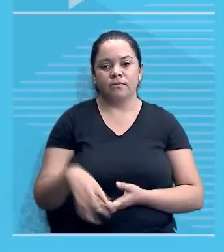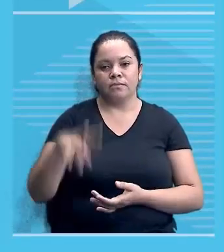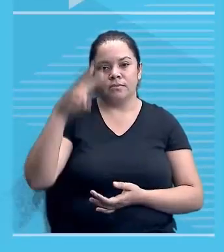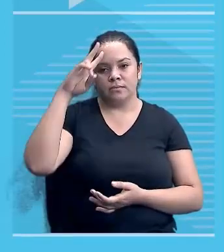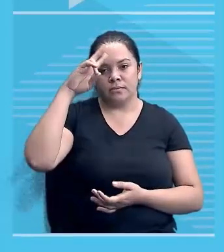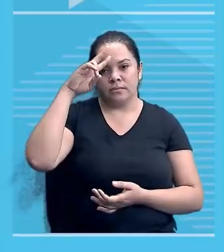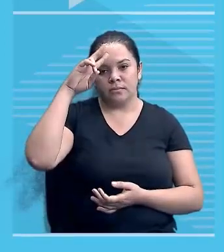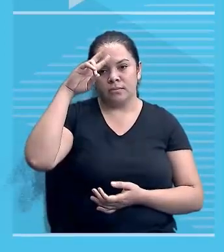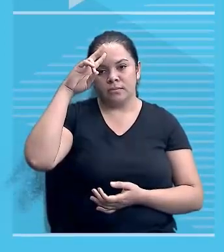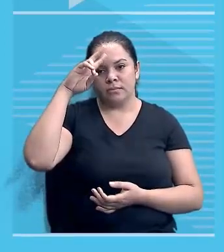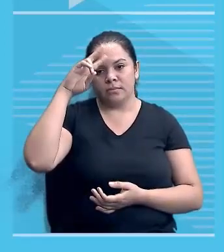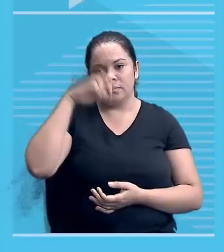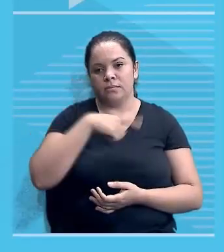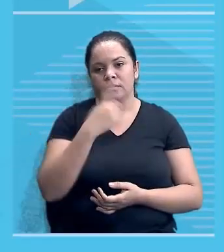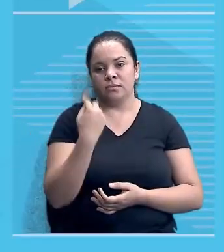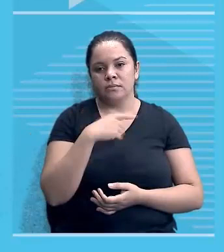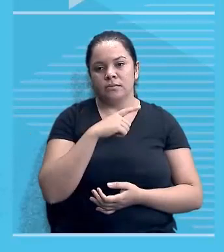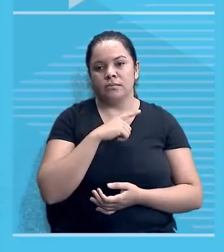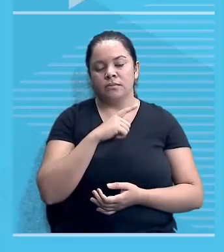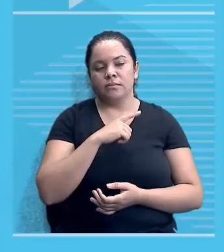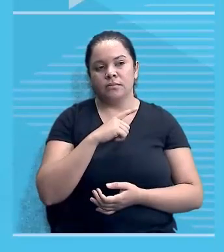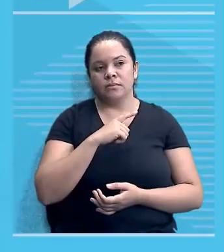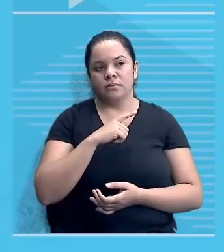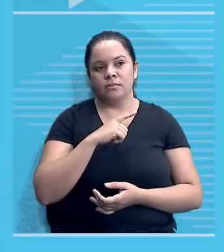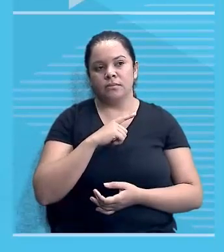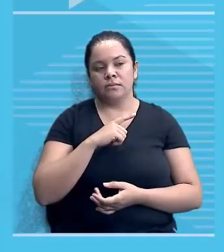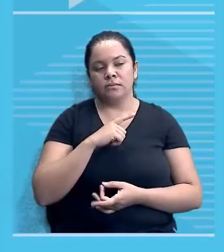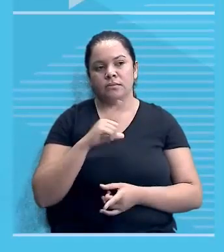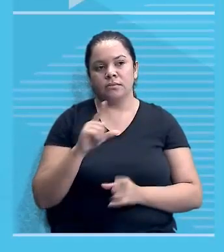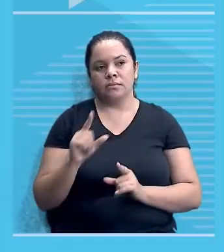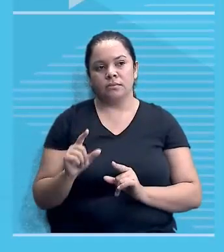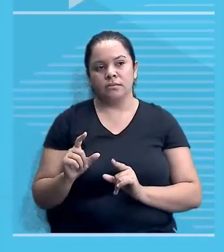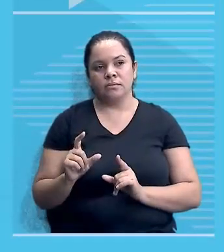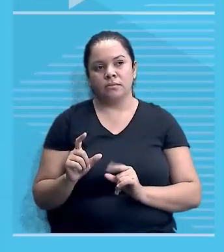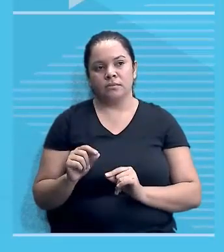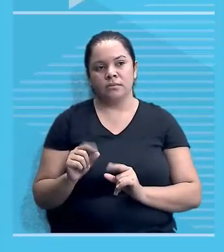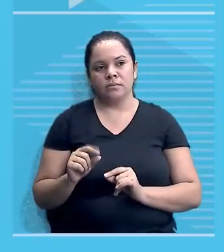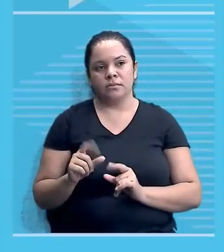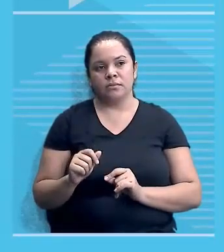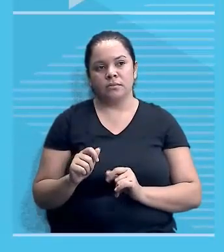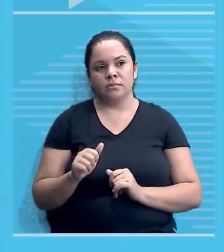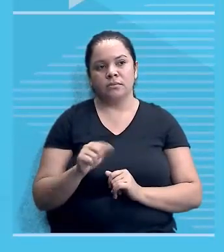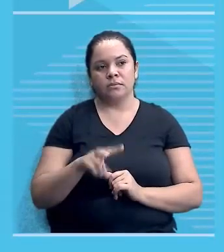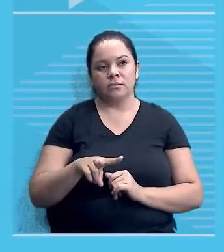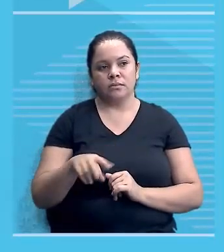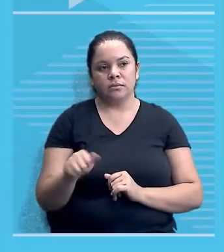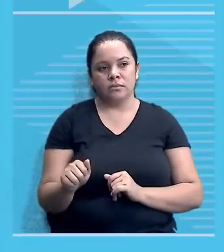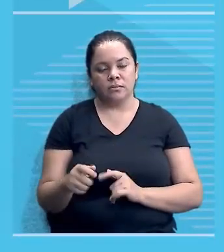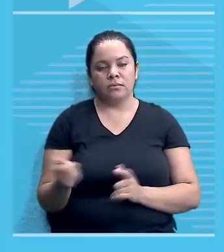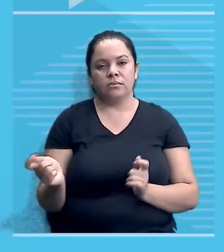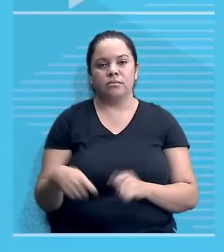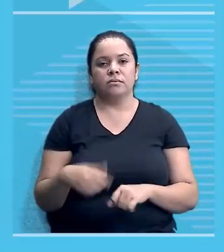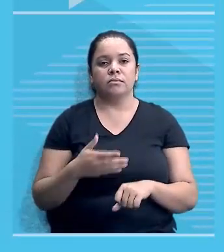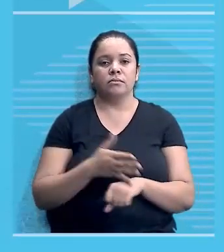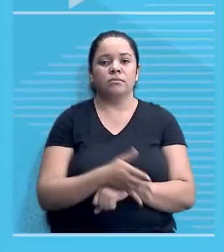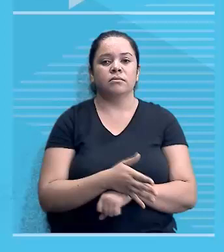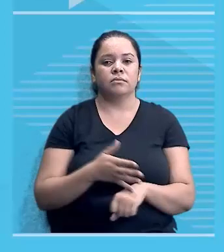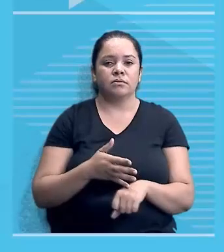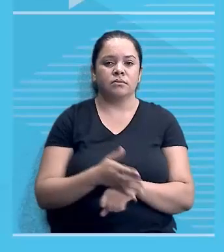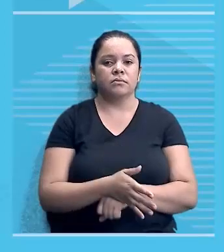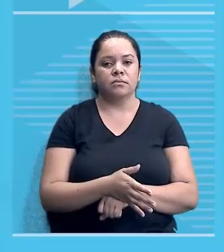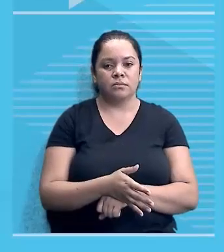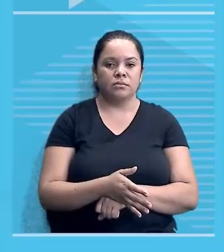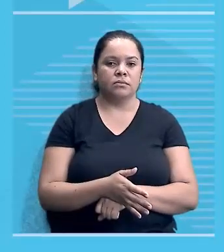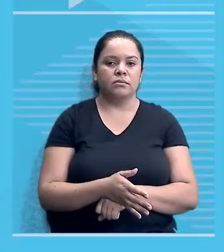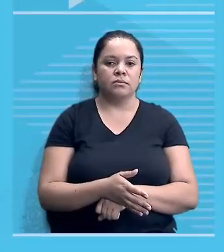Alva viu o nosso ambiente virtual de aprendizagem né no qual você acessa ele facilmente é só dar um